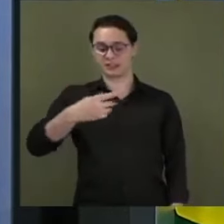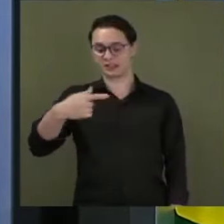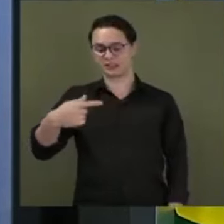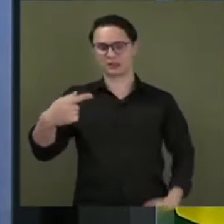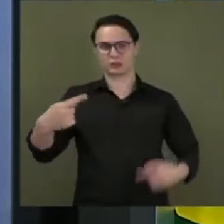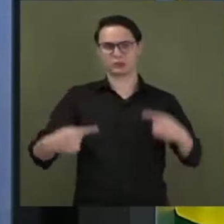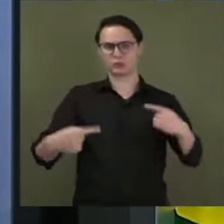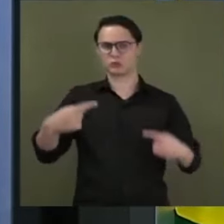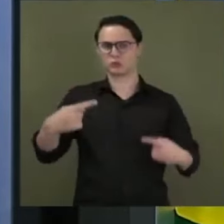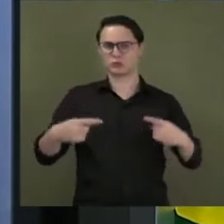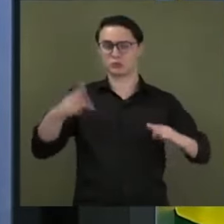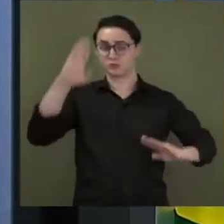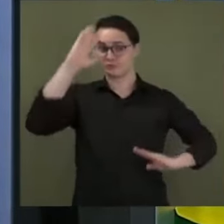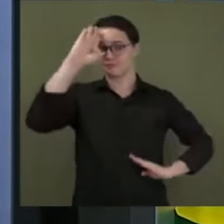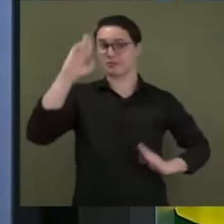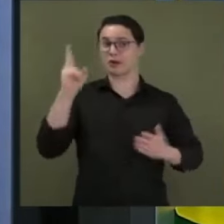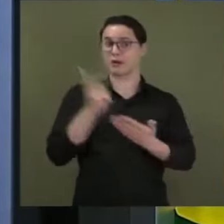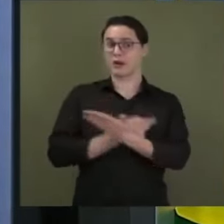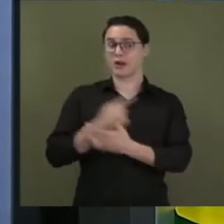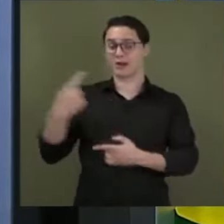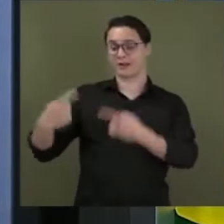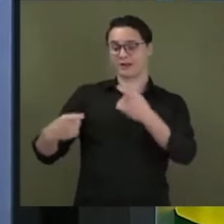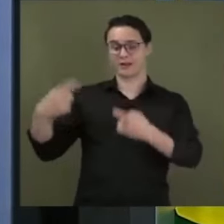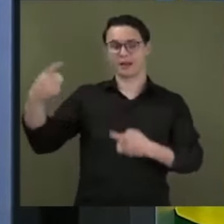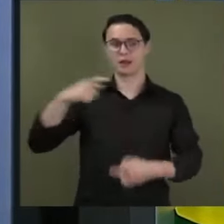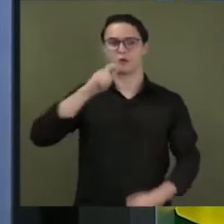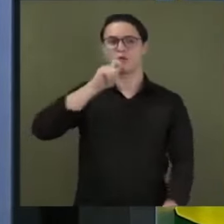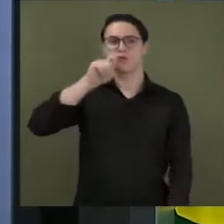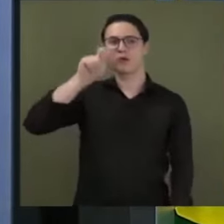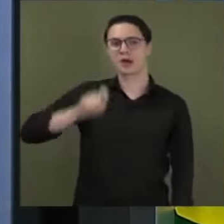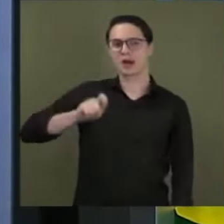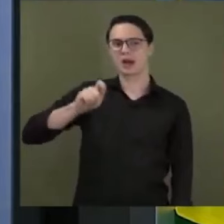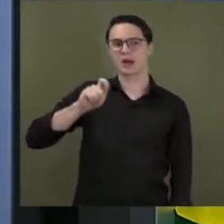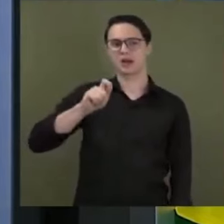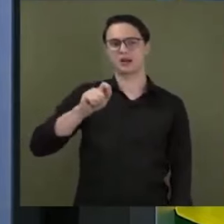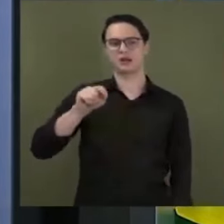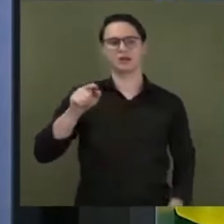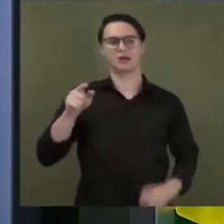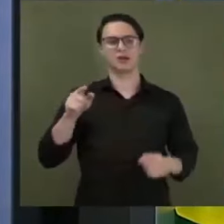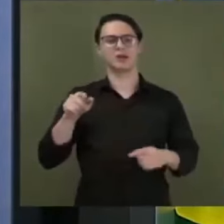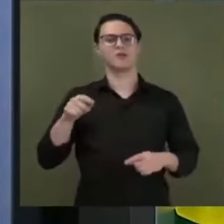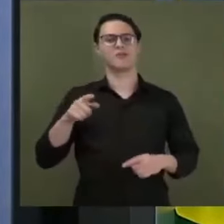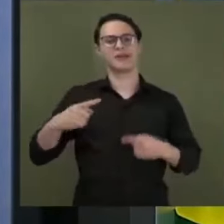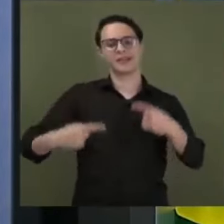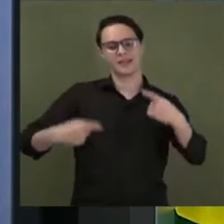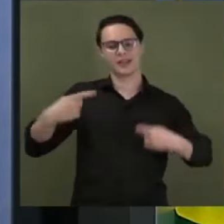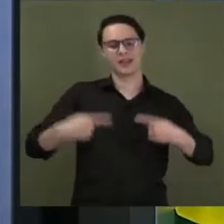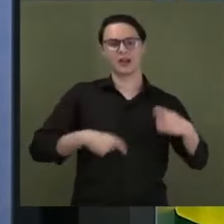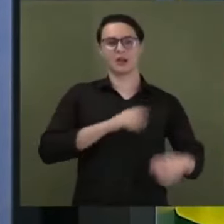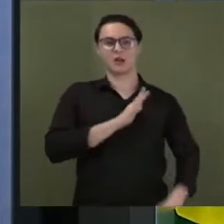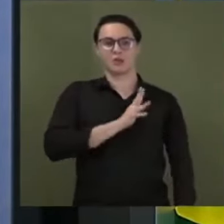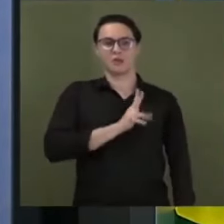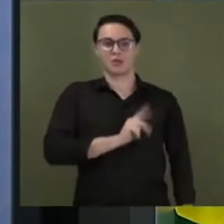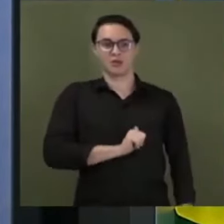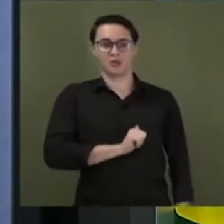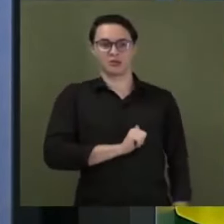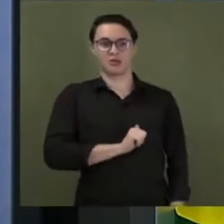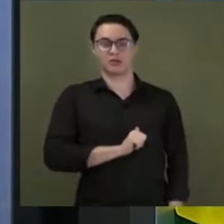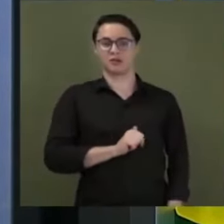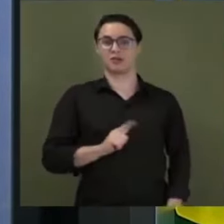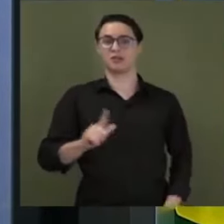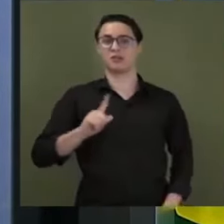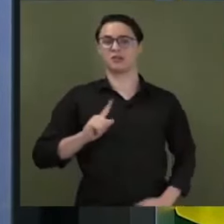militares estamos tendo uma guerra na Ucrânia uma guerra contra o povo palestino estamos vivendo